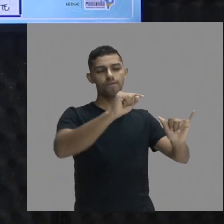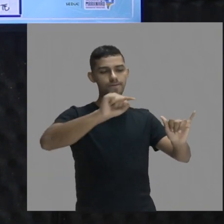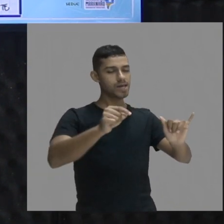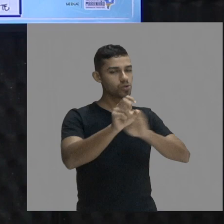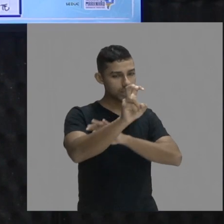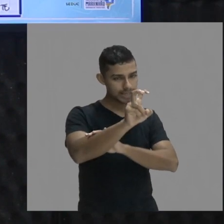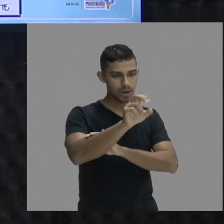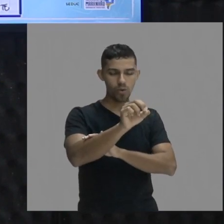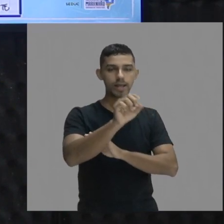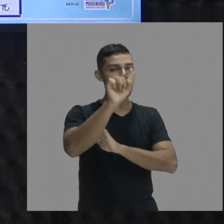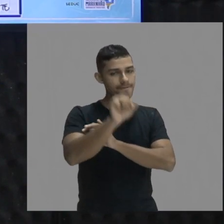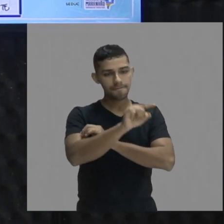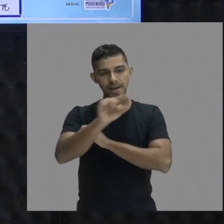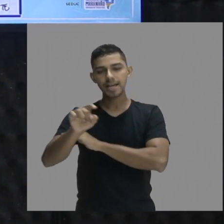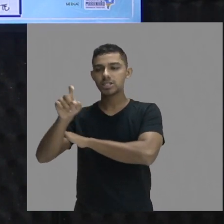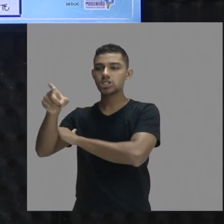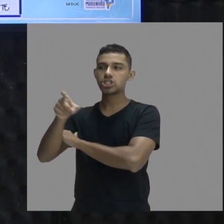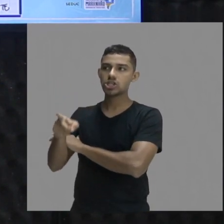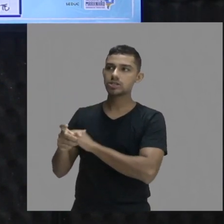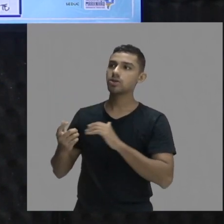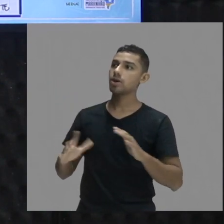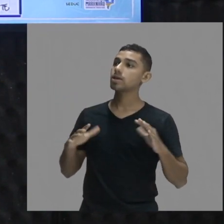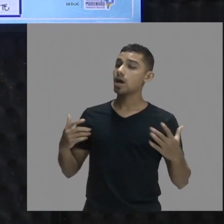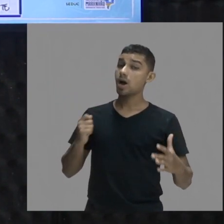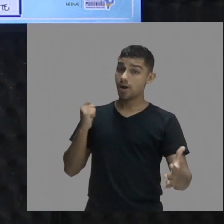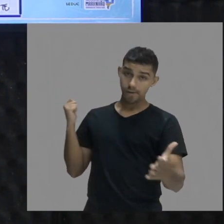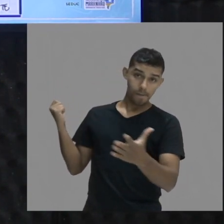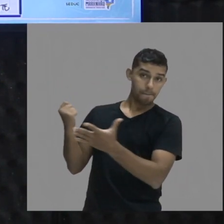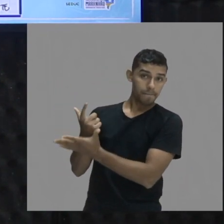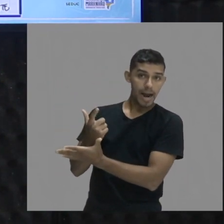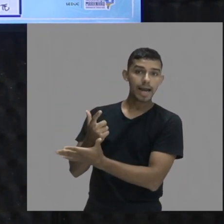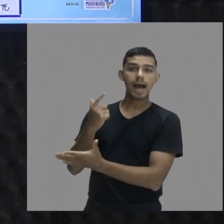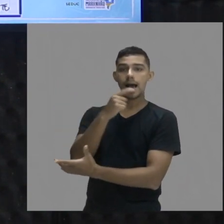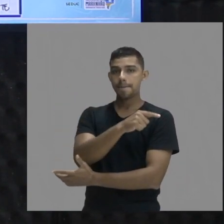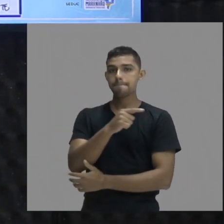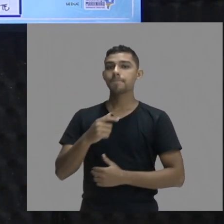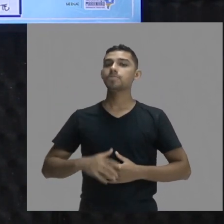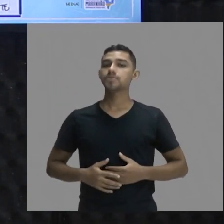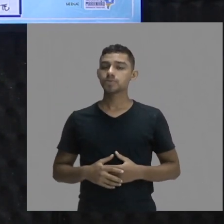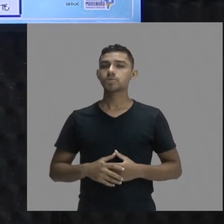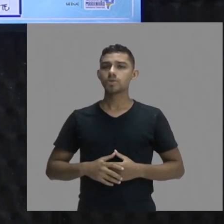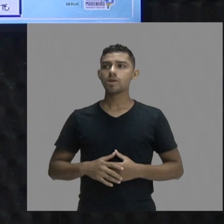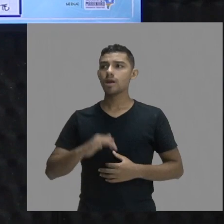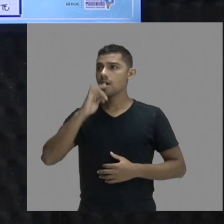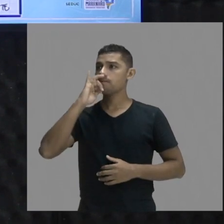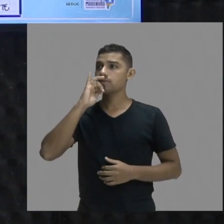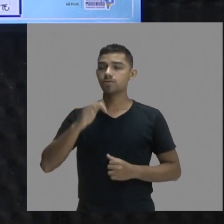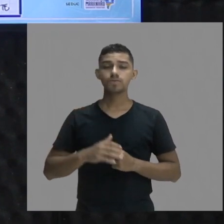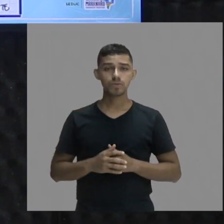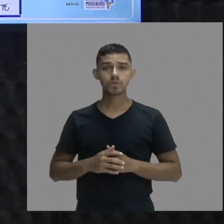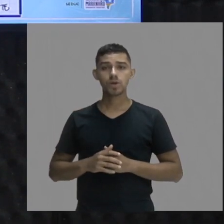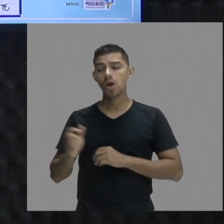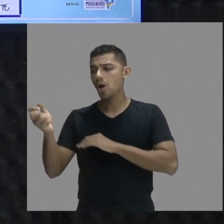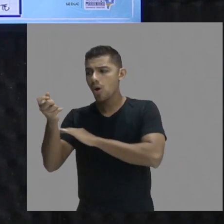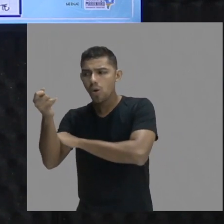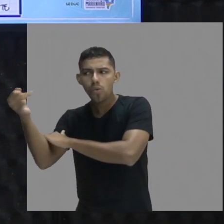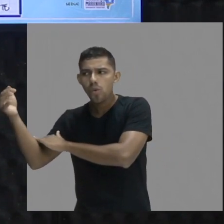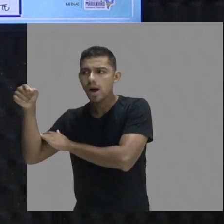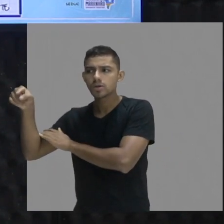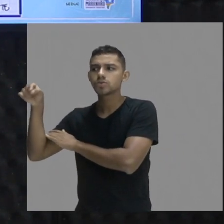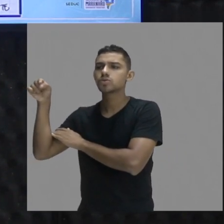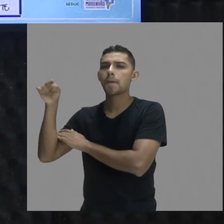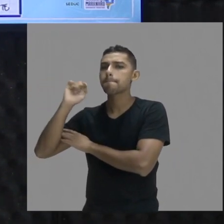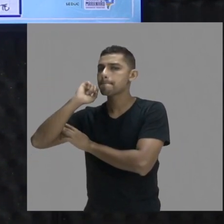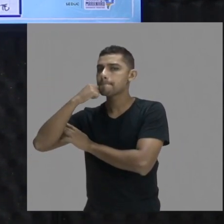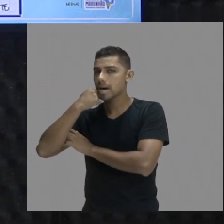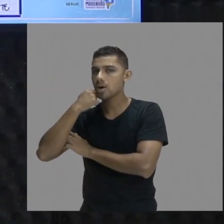X. Tá? Então você percebe que você vai pagar. Para saber quanto é o que eu vou pagar, eu pego a quantidade de pães e multiplico por